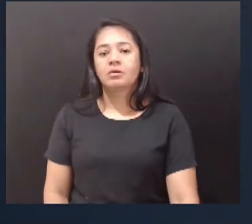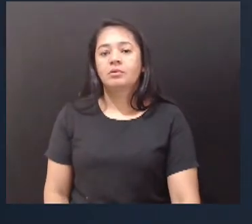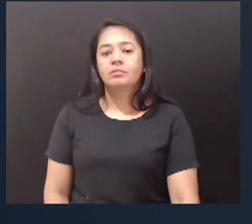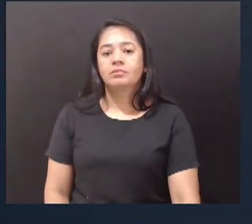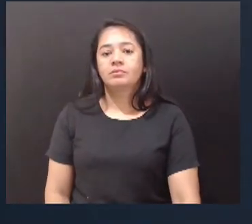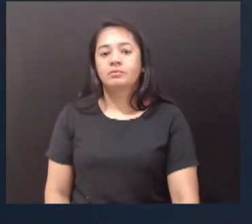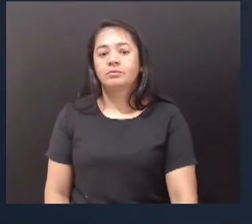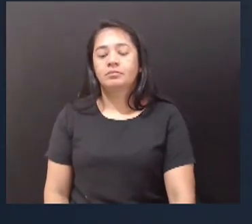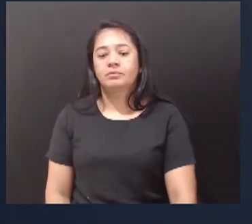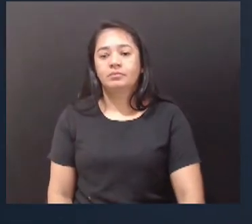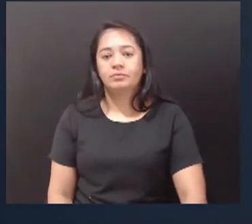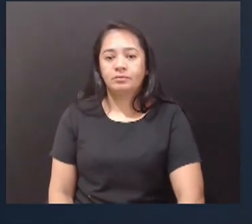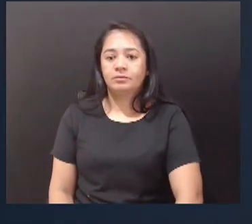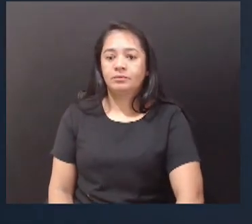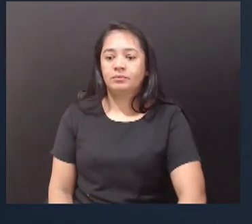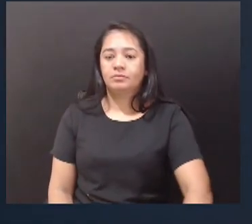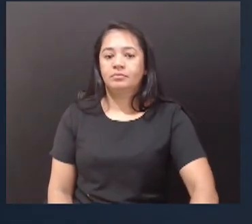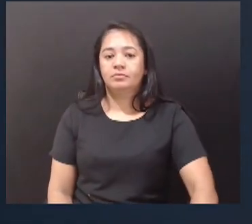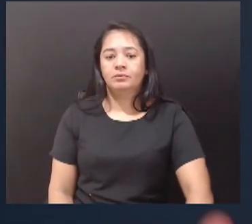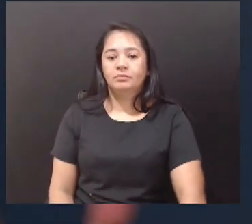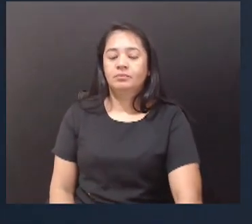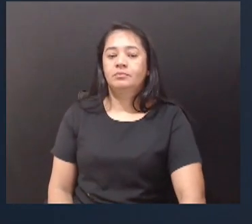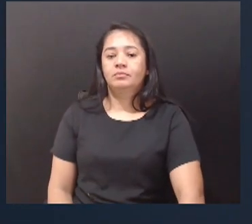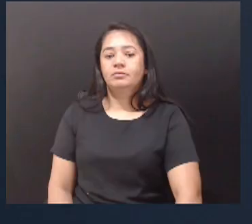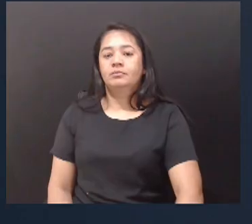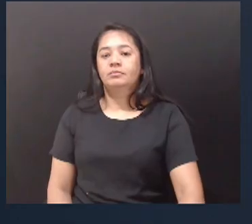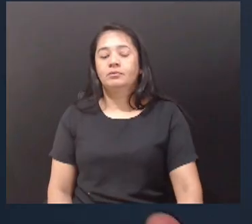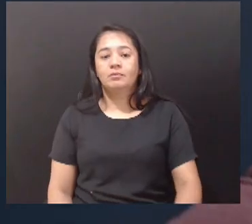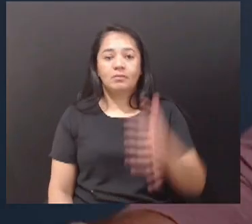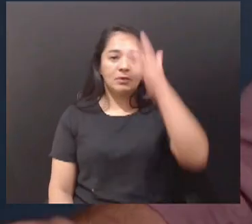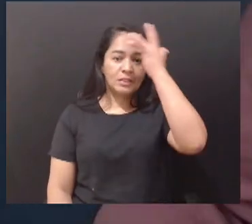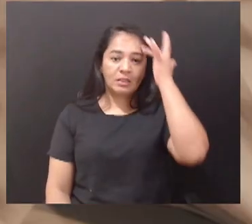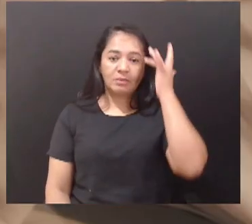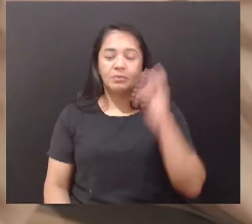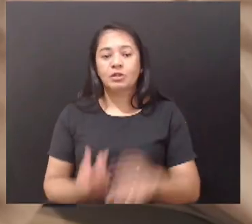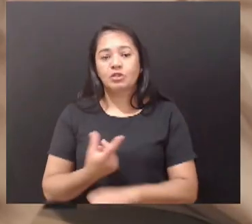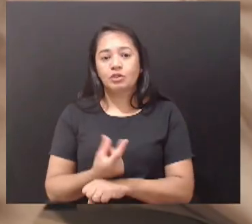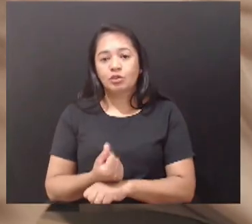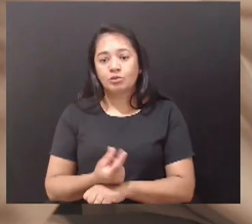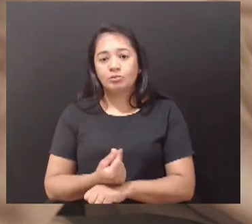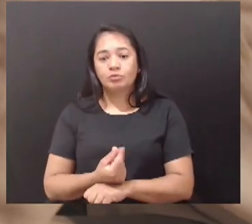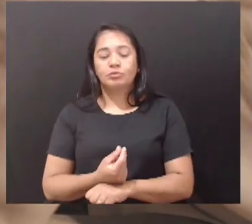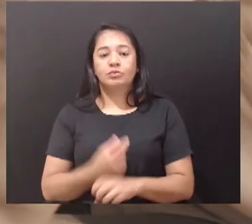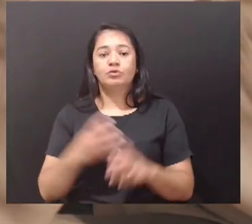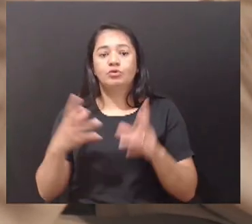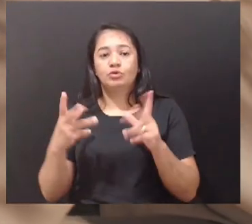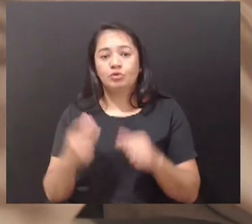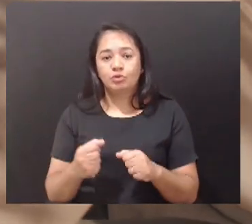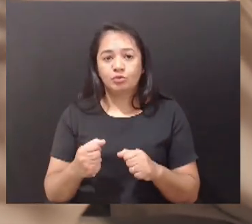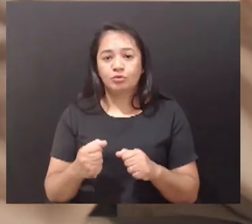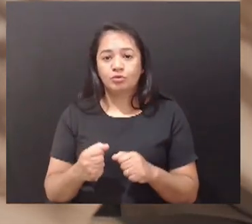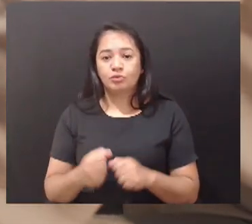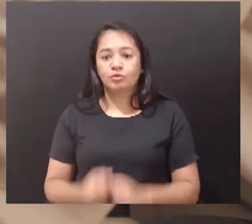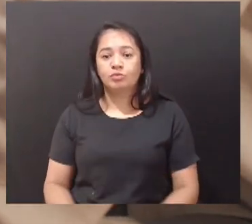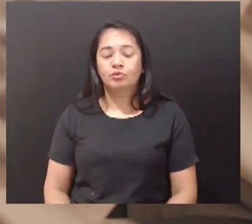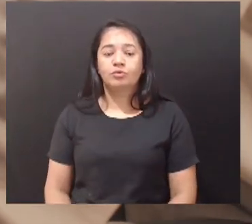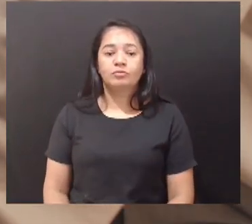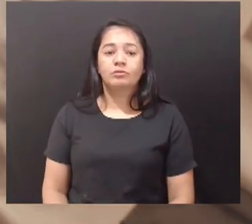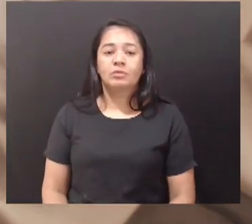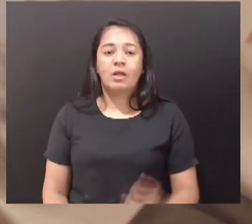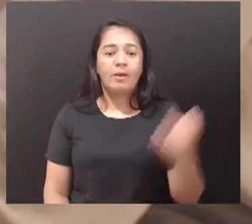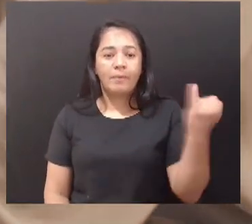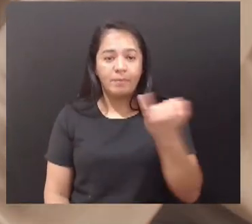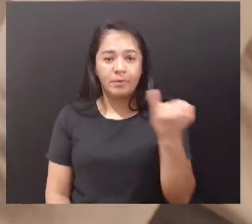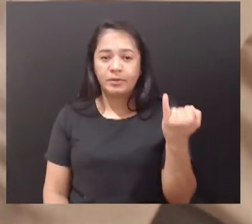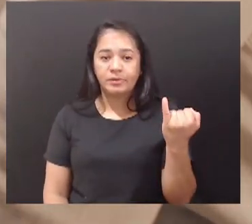pesadelo. E a pessoa fazer um planejamento, né, do orçamento dela, de tudo que entra e sai, também é essencial, né? Exato.